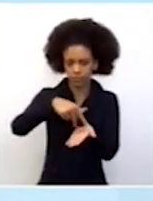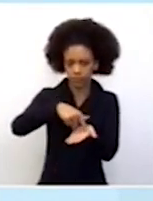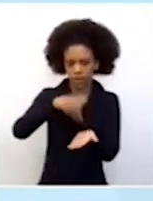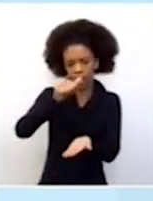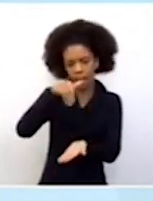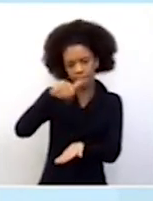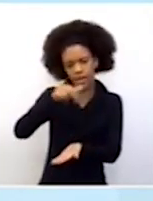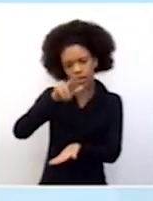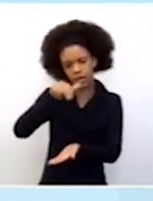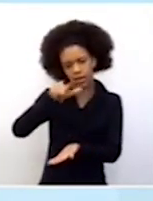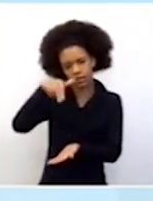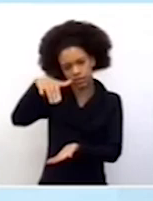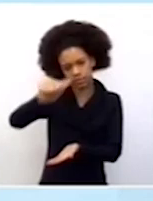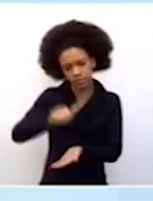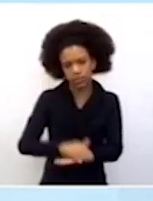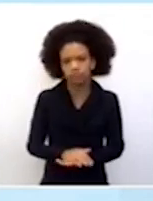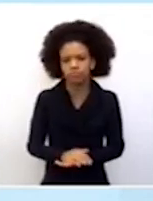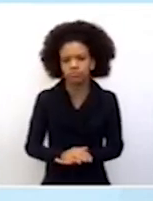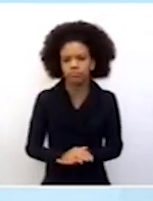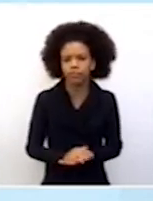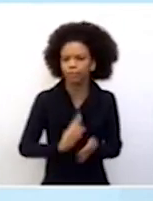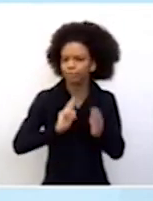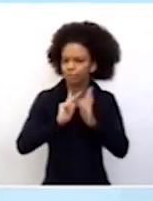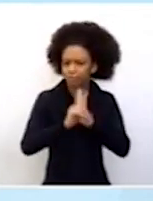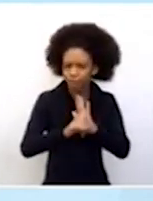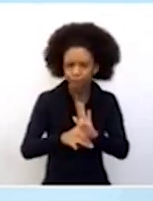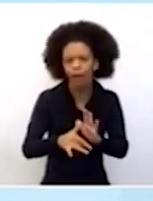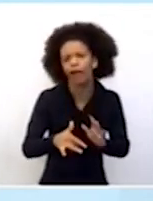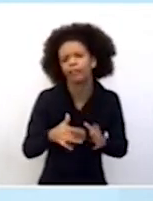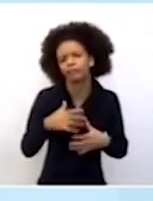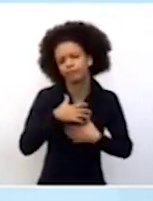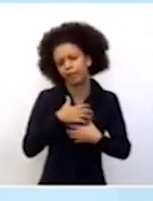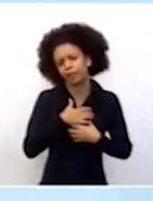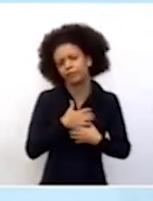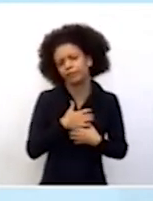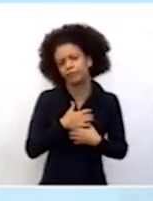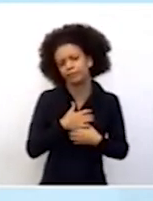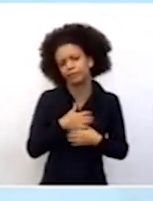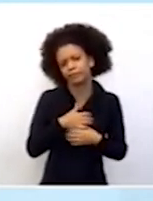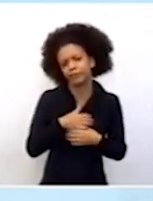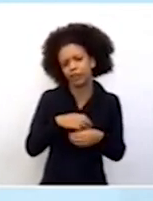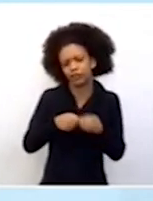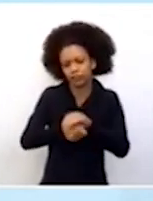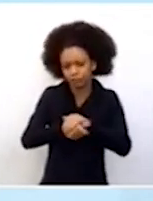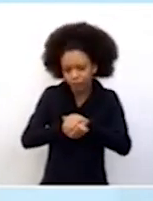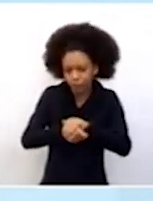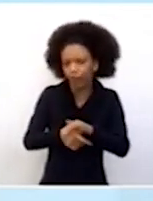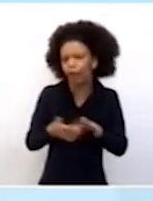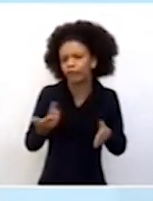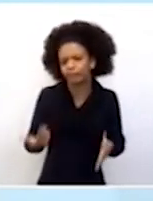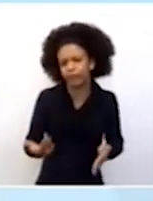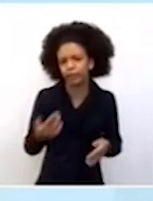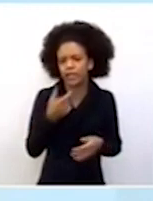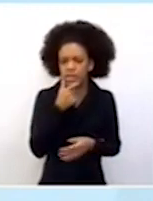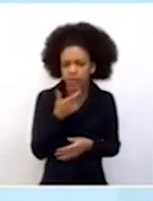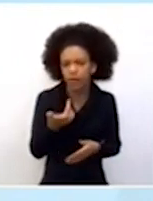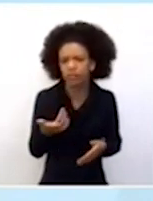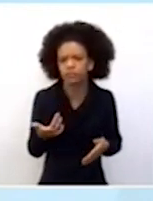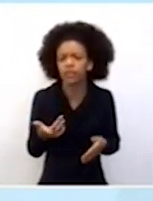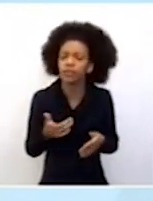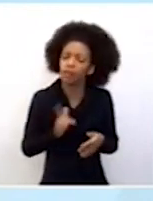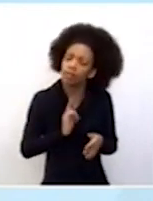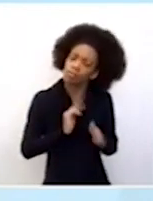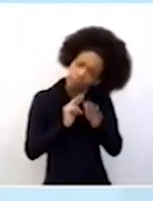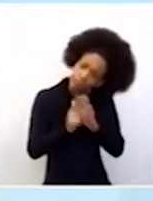tradicional, lembrando que tem outros formatos, tem formato de caracol, né, tem formato em inglesa, tem outros formatos de amarelinha que aí você